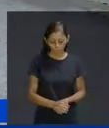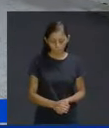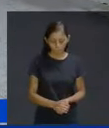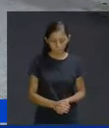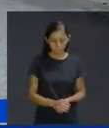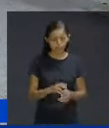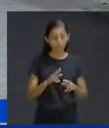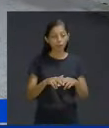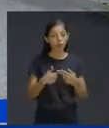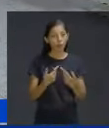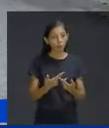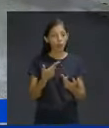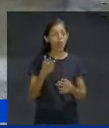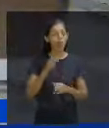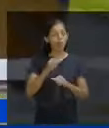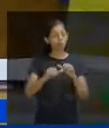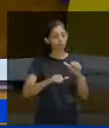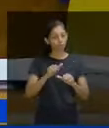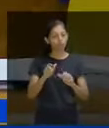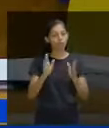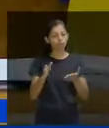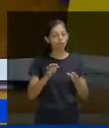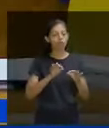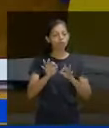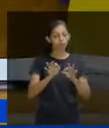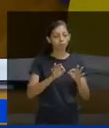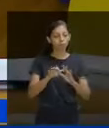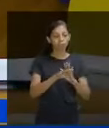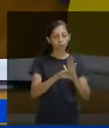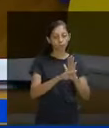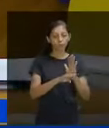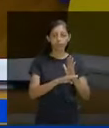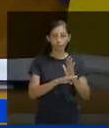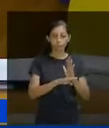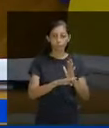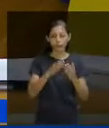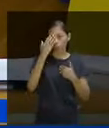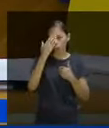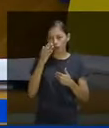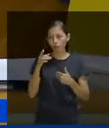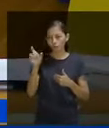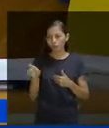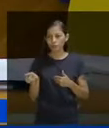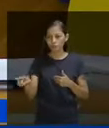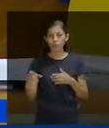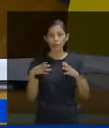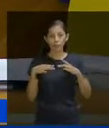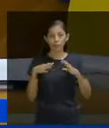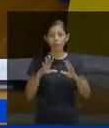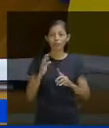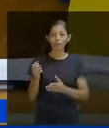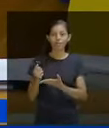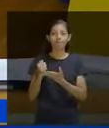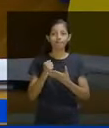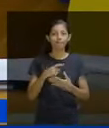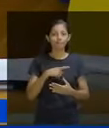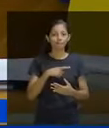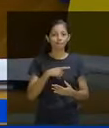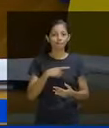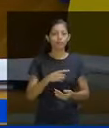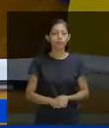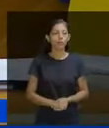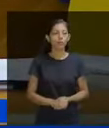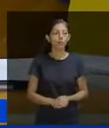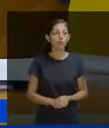nós fizemos a correção. Agradeço ao Seixas, que mesmo de férias deu esse apoio, tá bom? E a minha sugestão